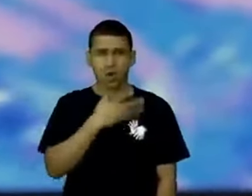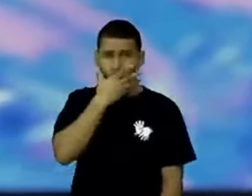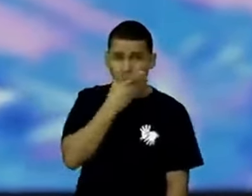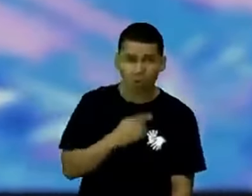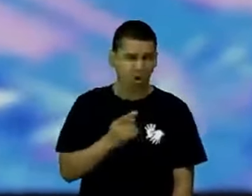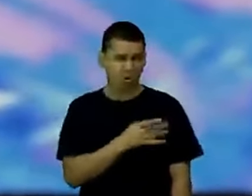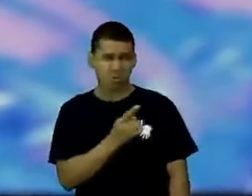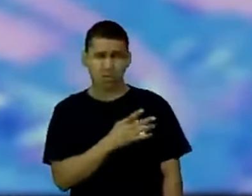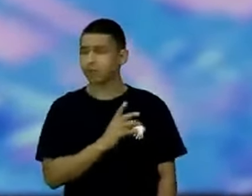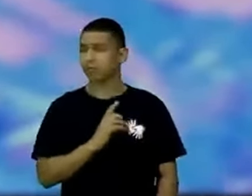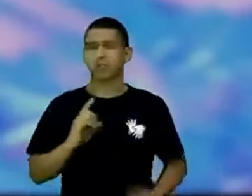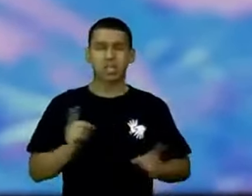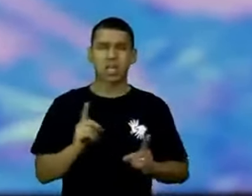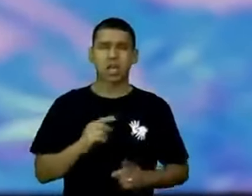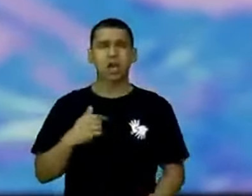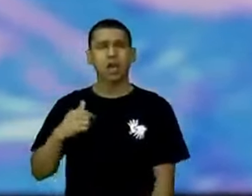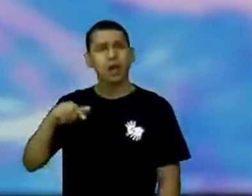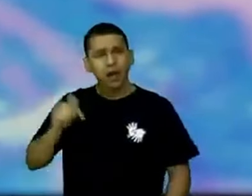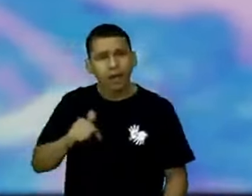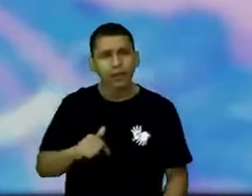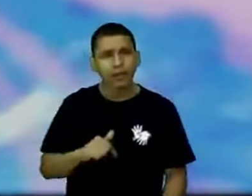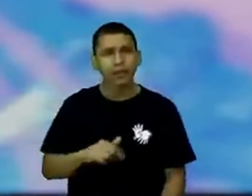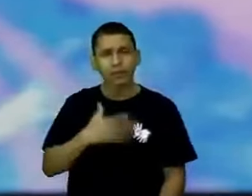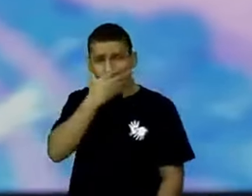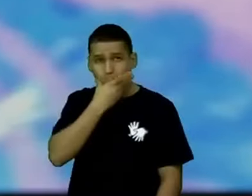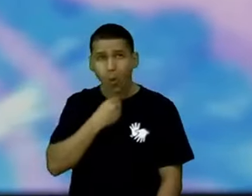homem posicionado.